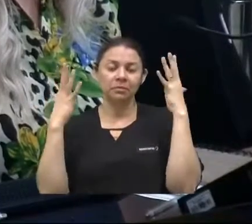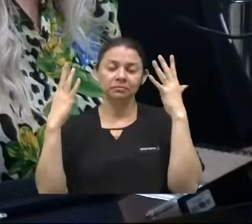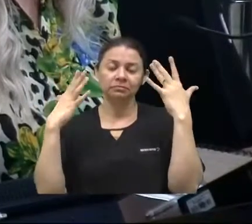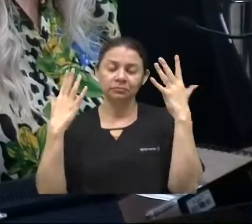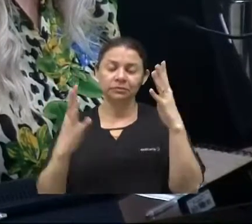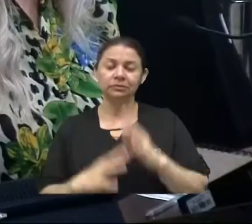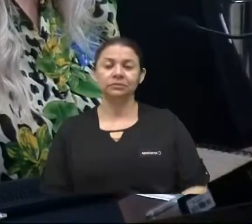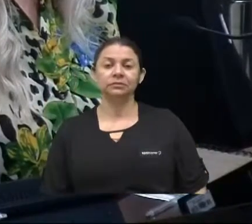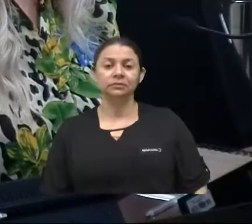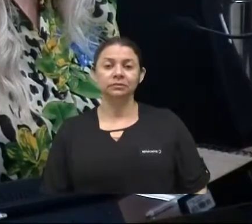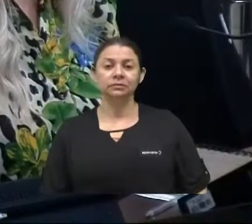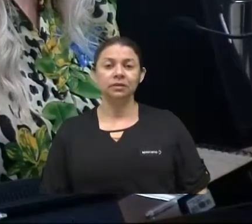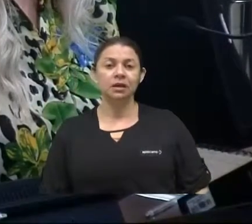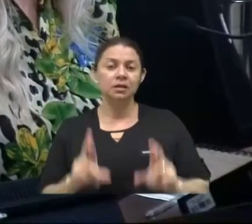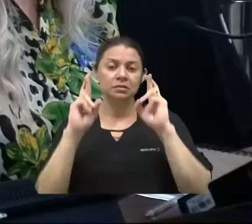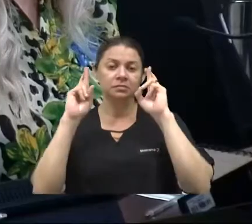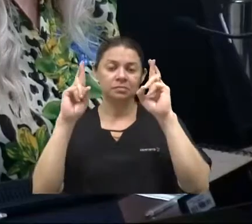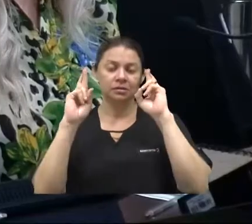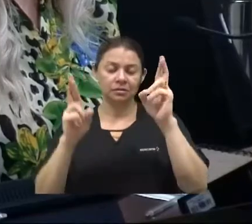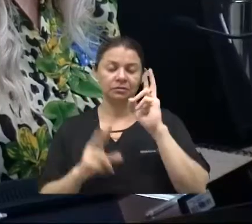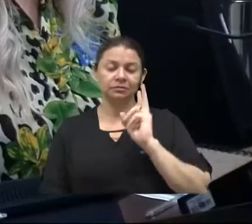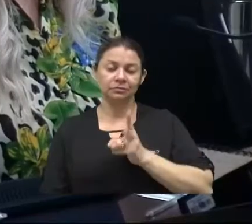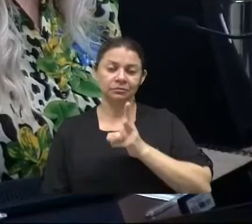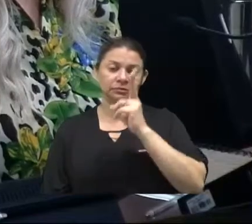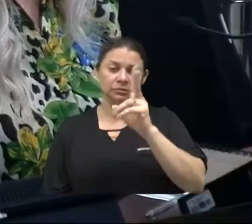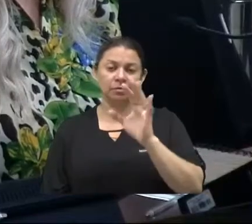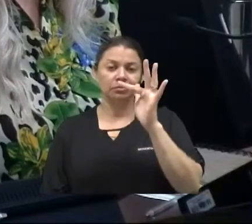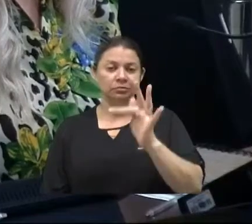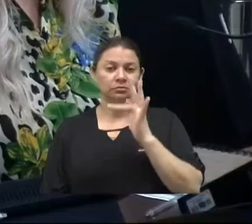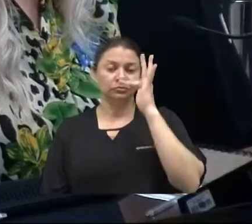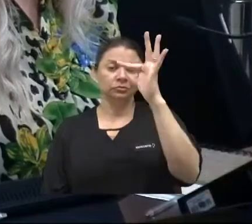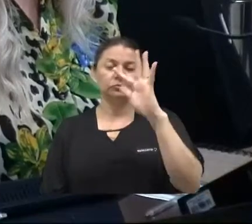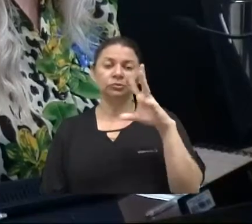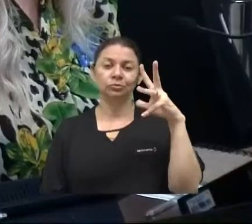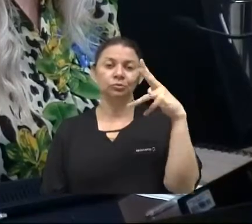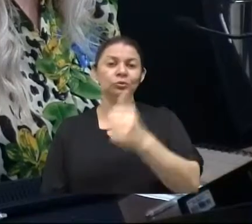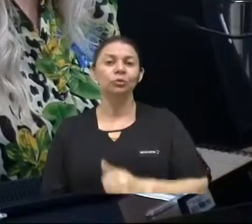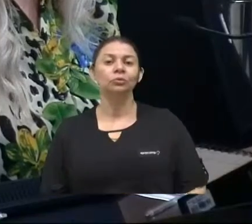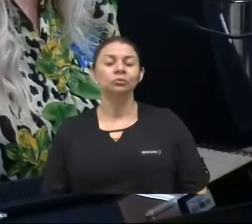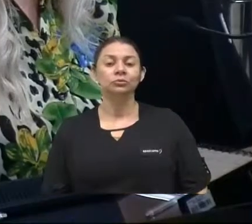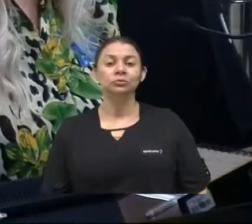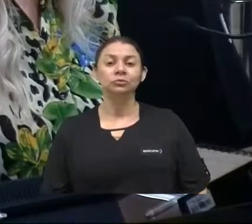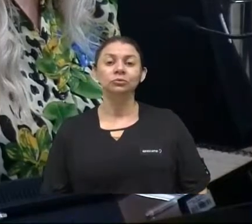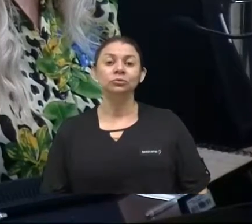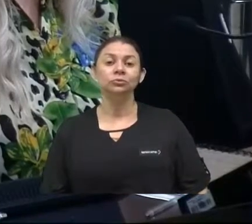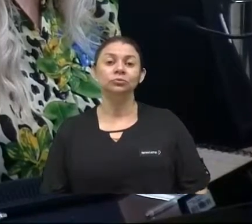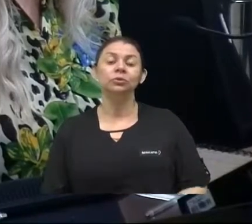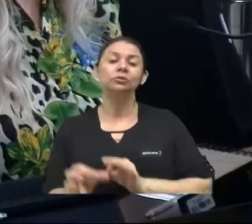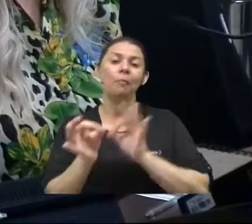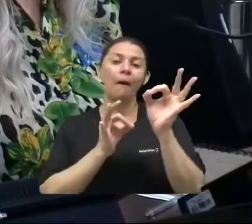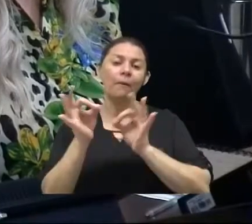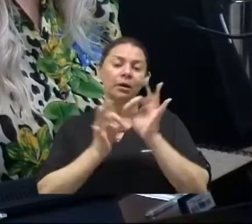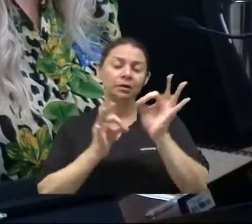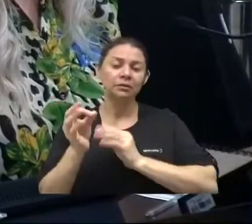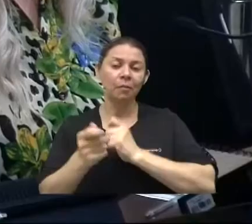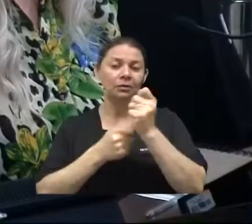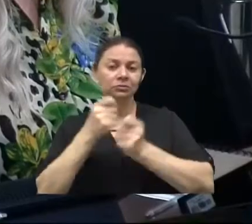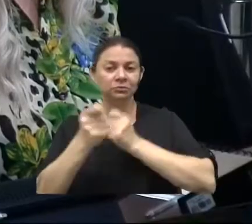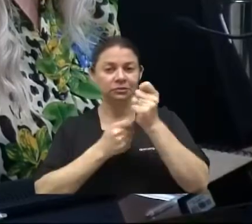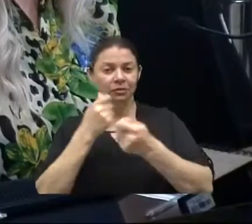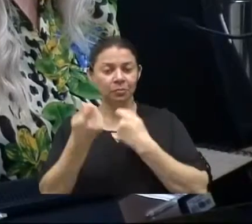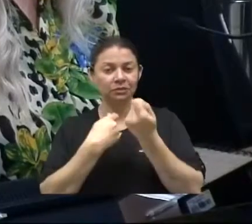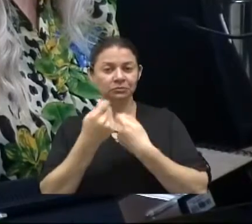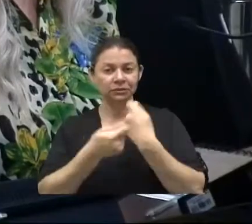sempre que essa nova mesa diretora faça aí uma nova gestão, mas também